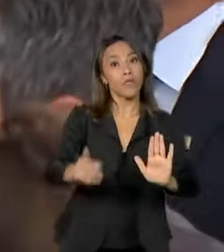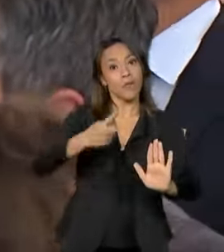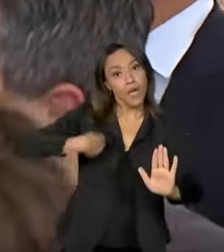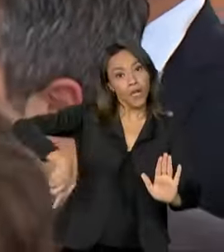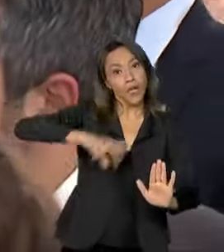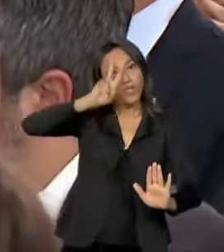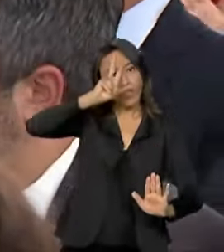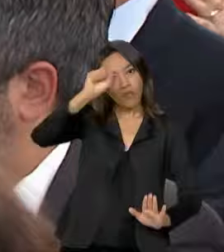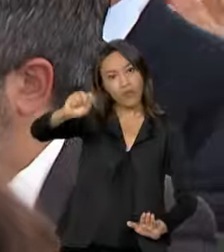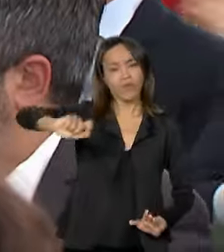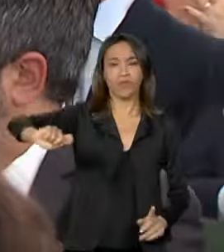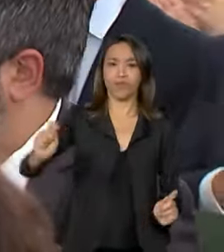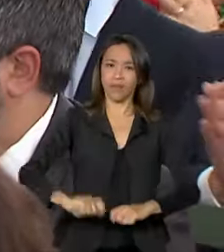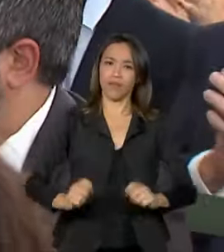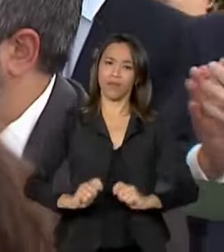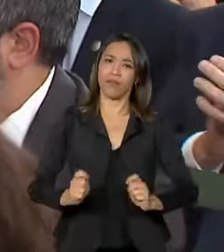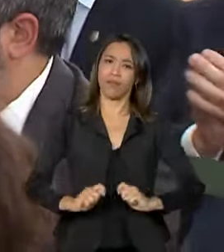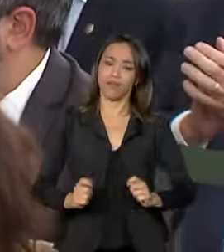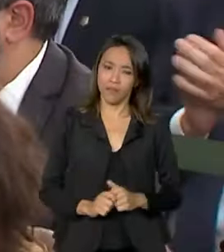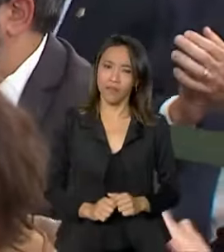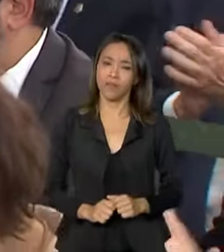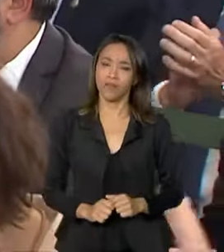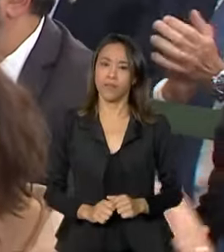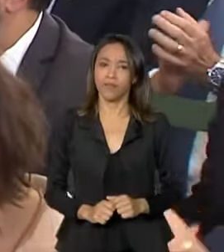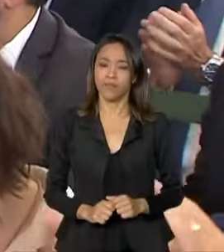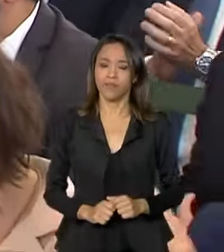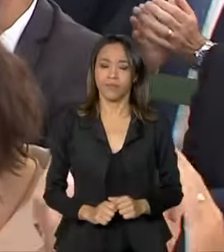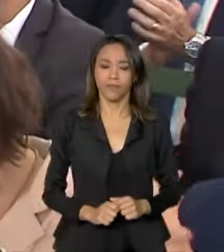força é possível.